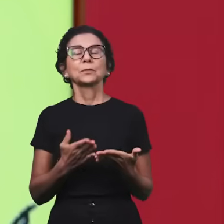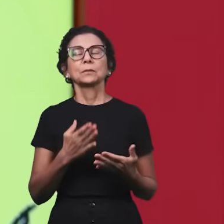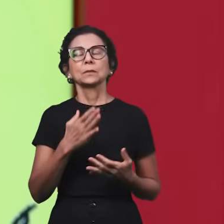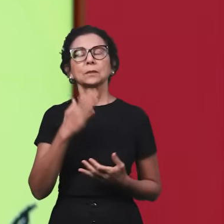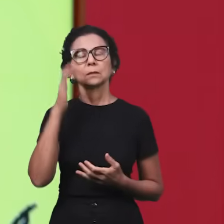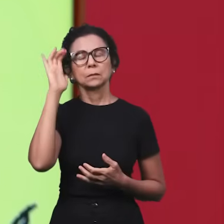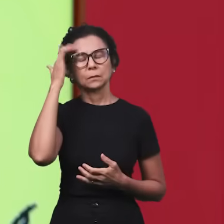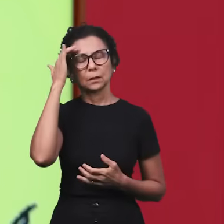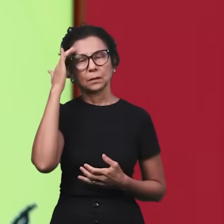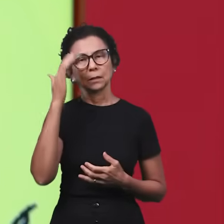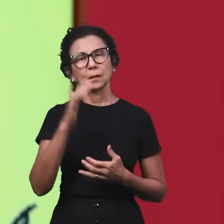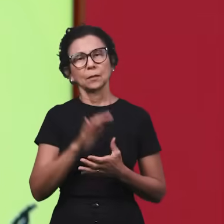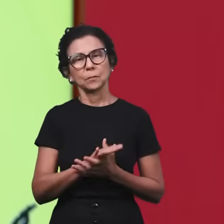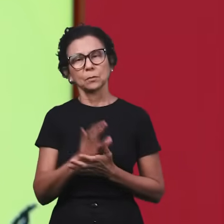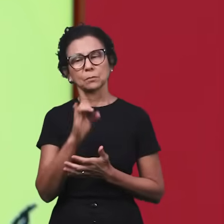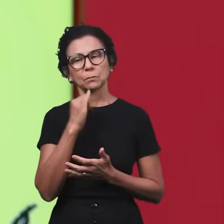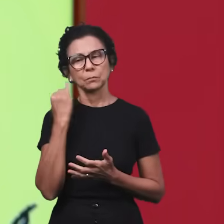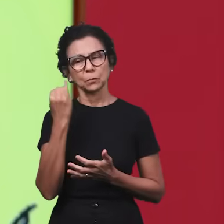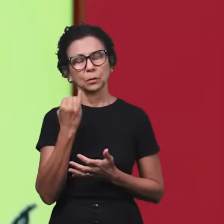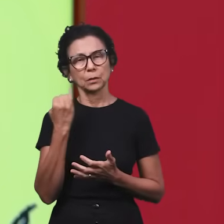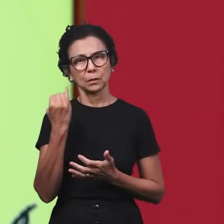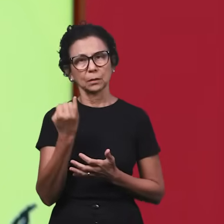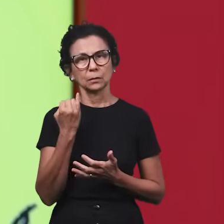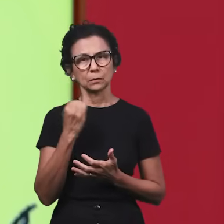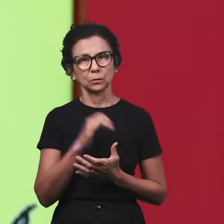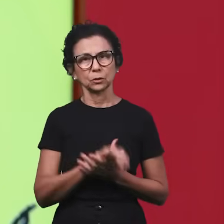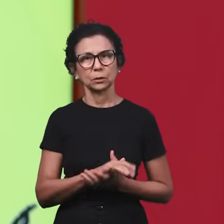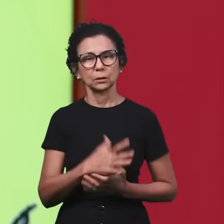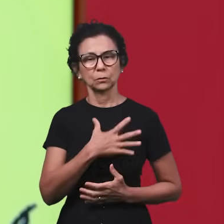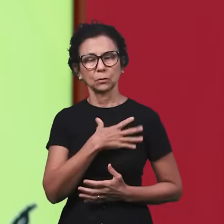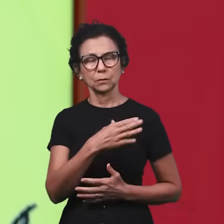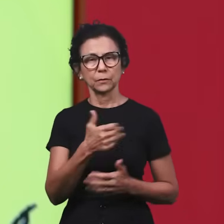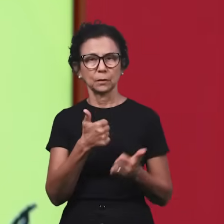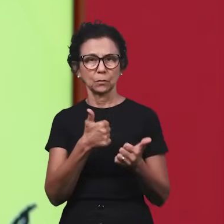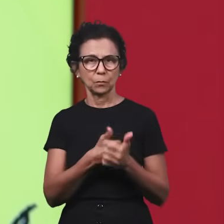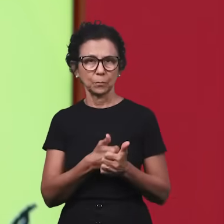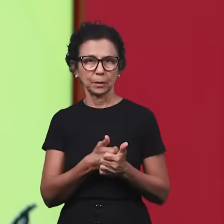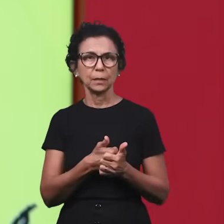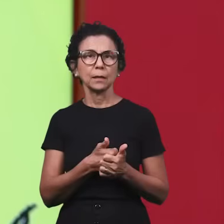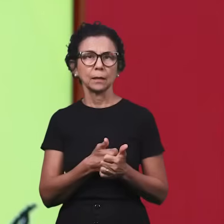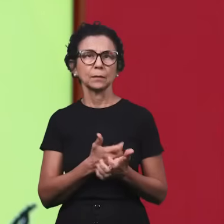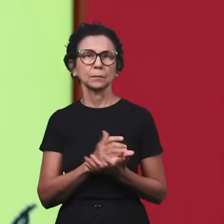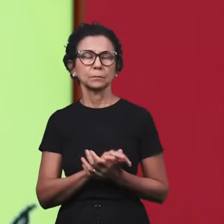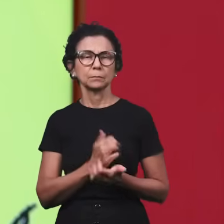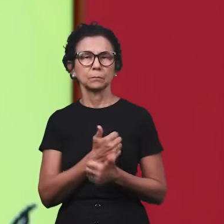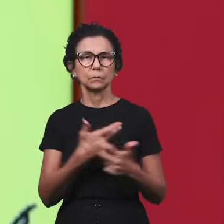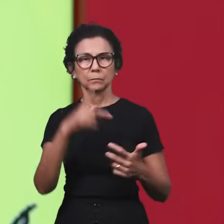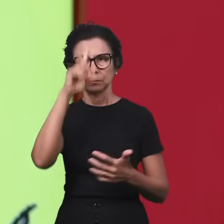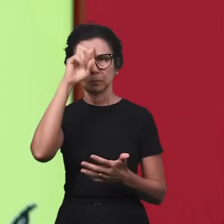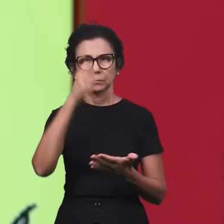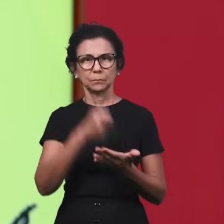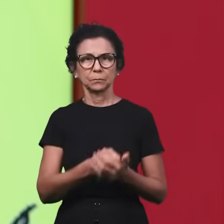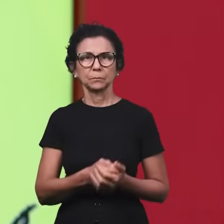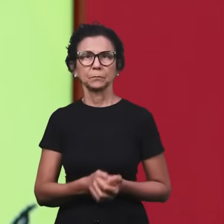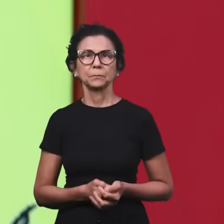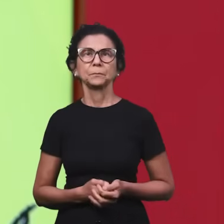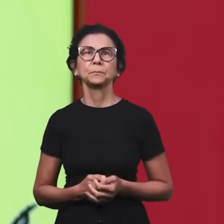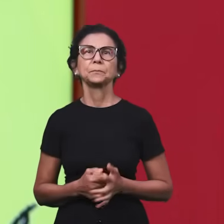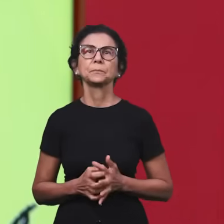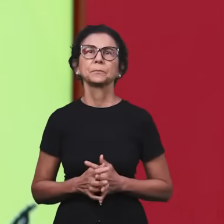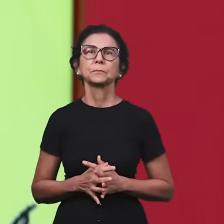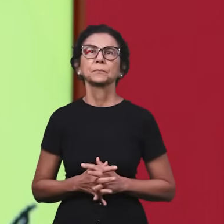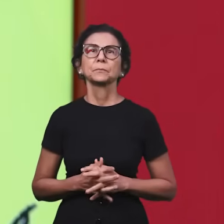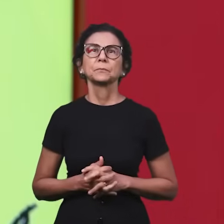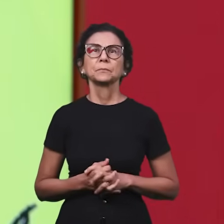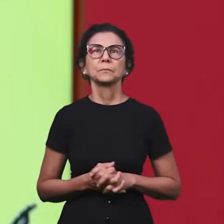inicia, e agora a gente consegue compreender já como pais a importância de acompanhar os filhos nessa decisão